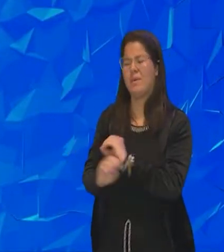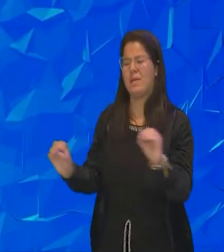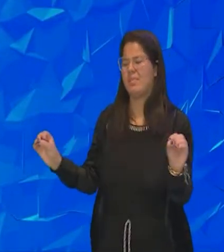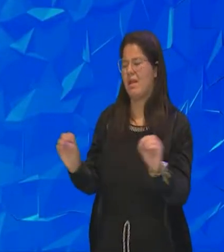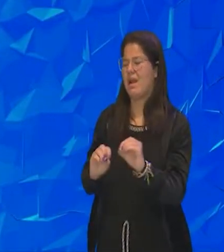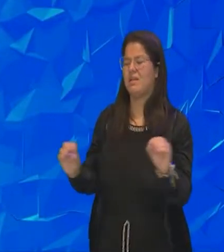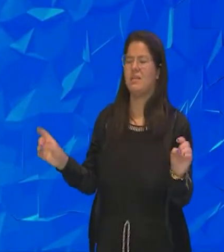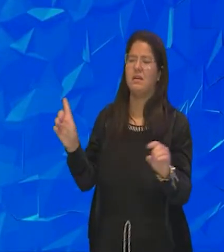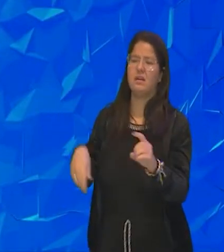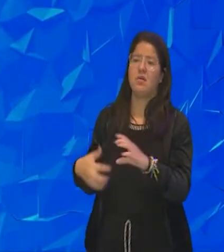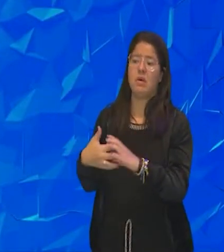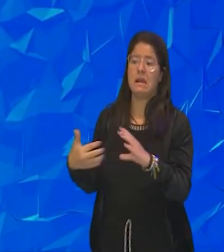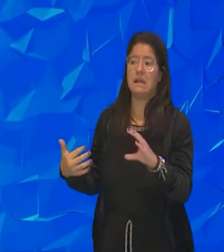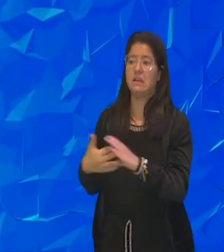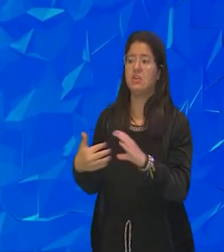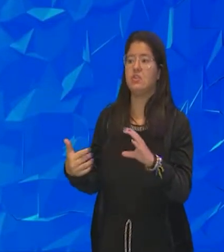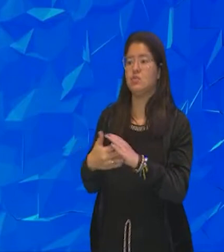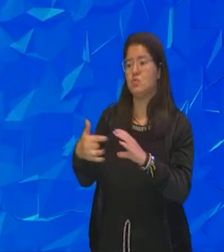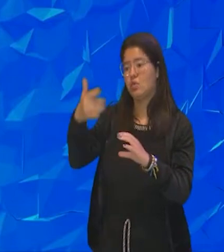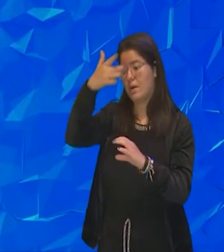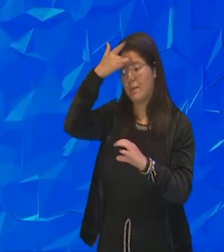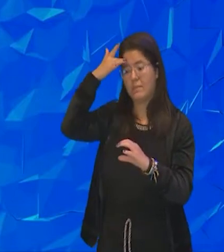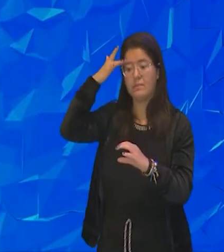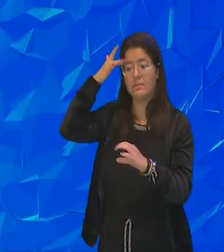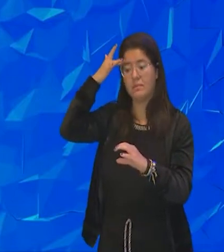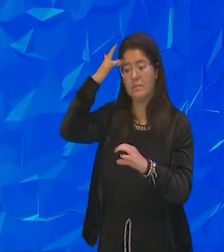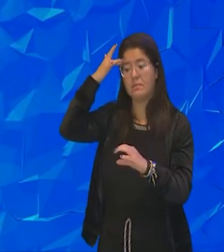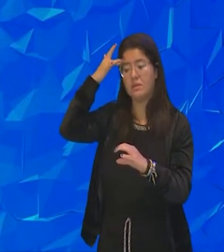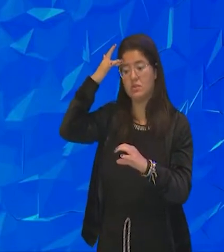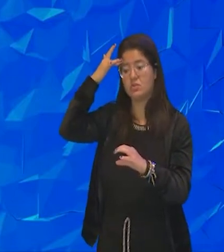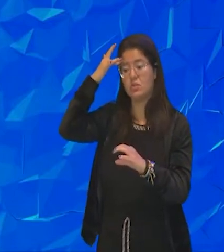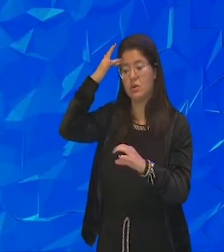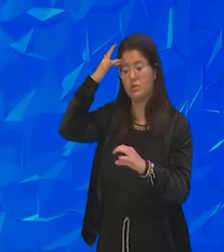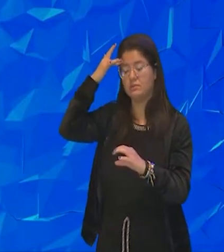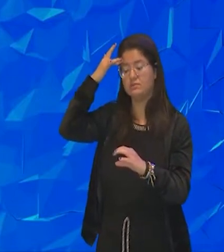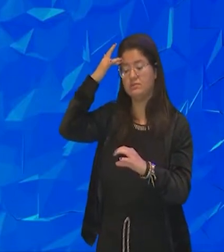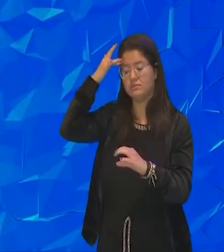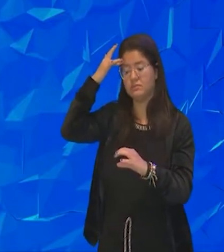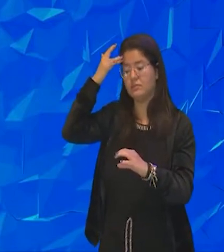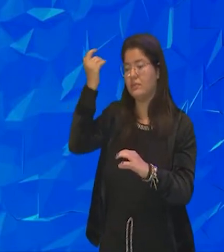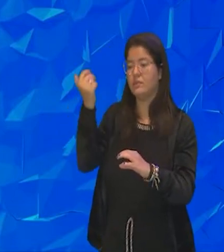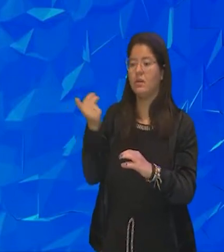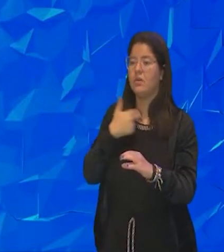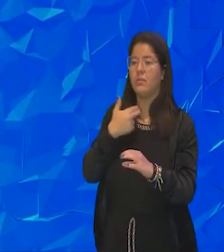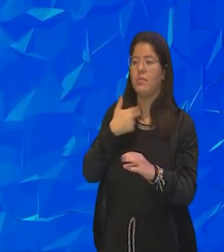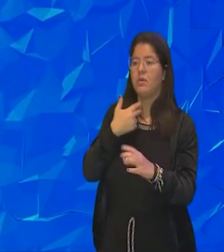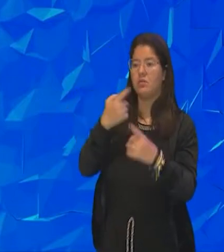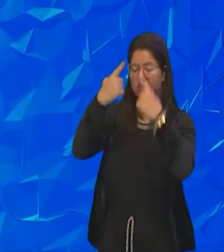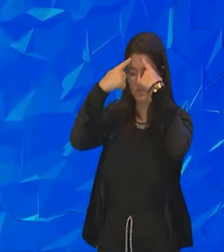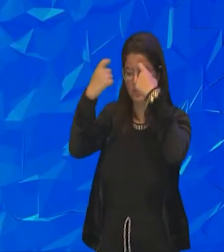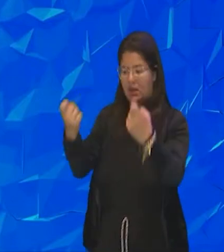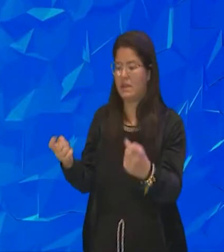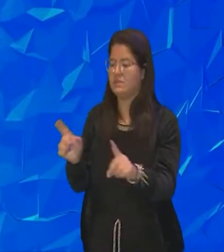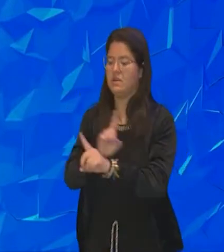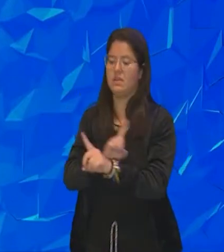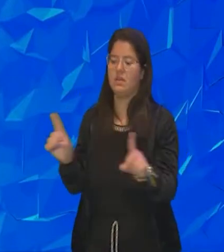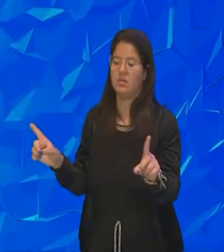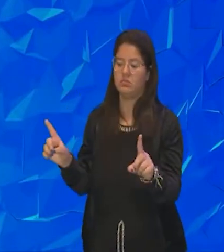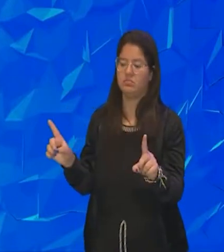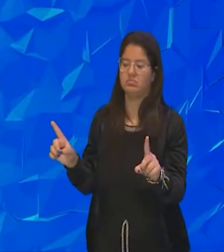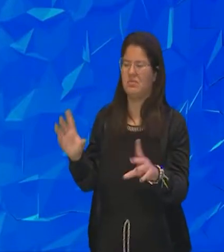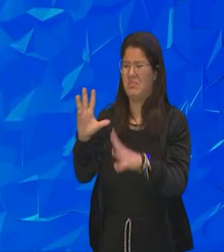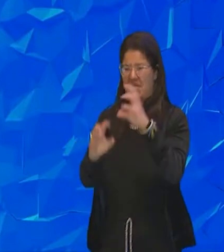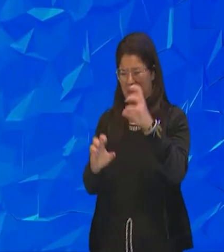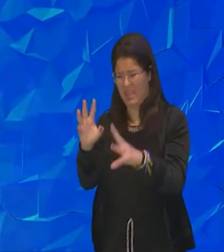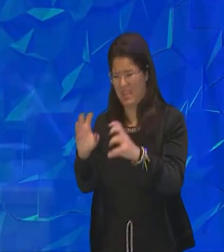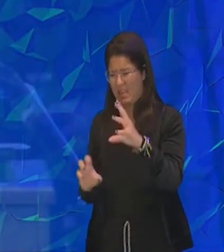A característica de alguém que está com um punho preparado para brigar, e que é um brigão, e que muitas